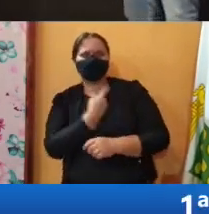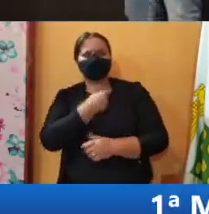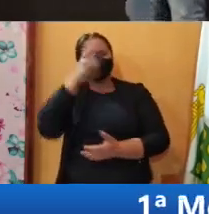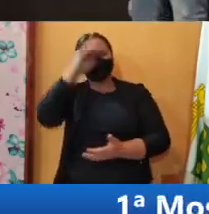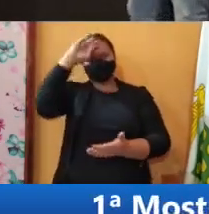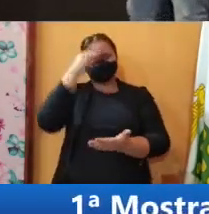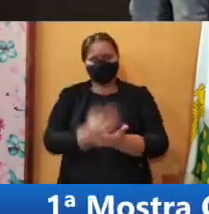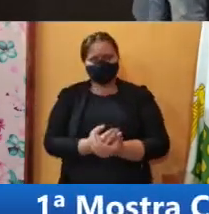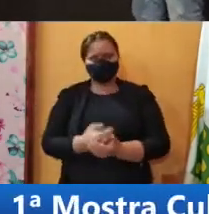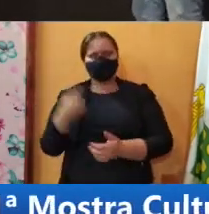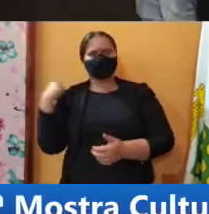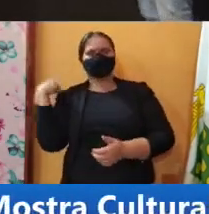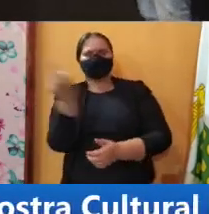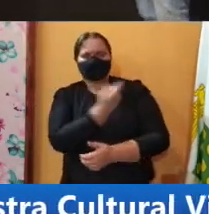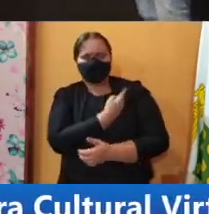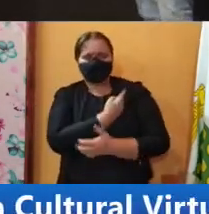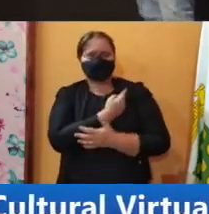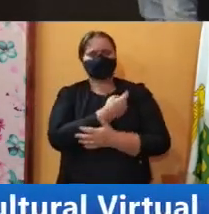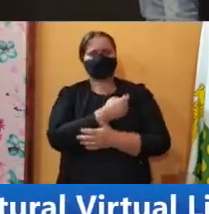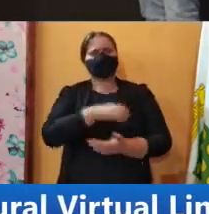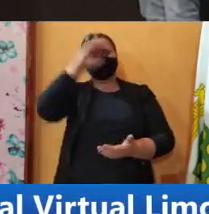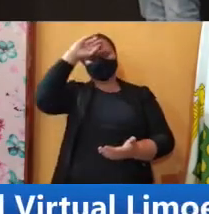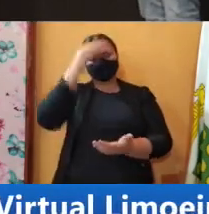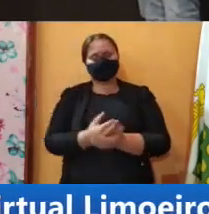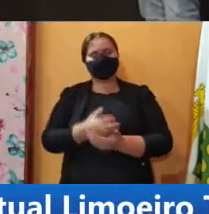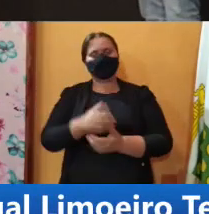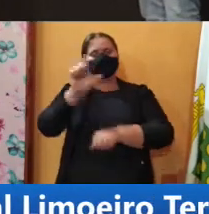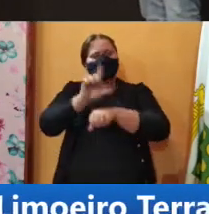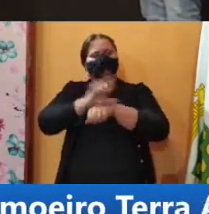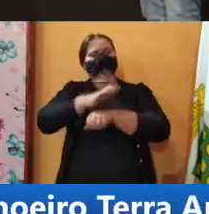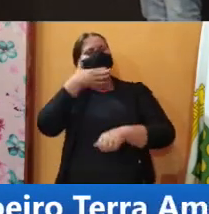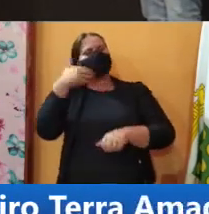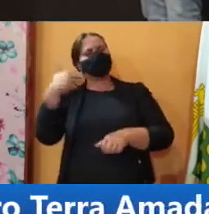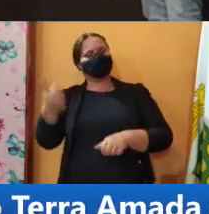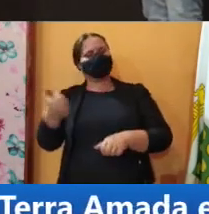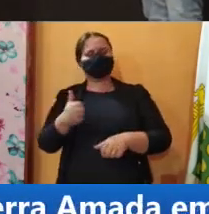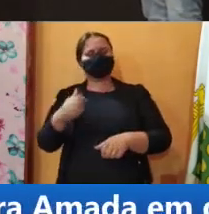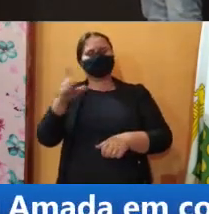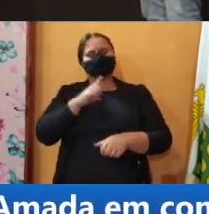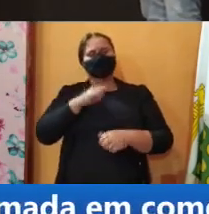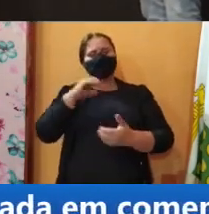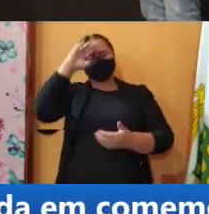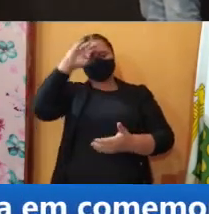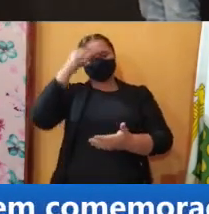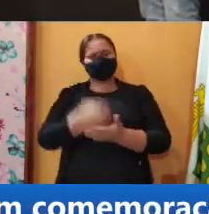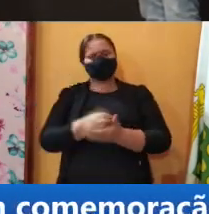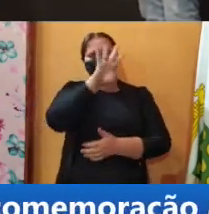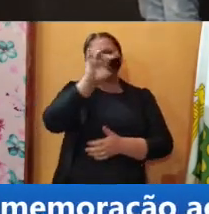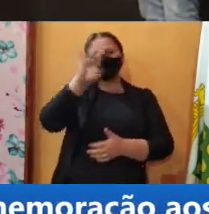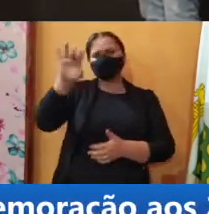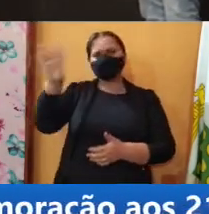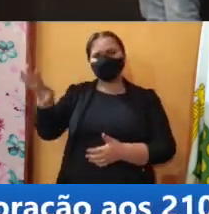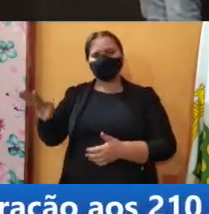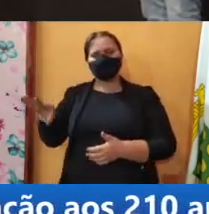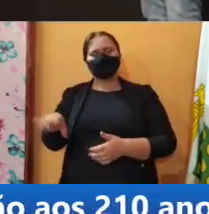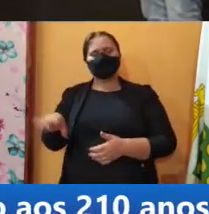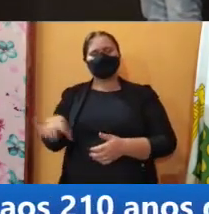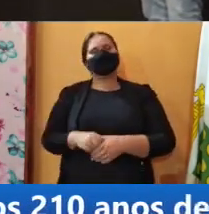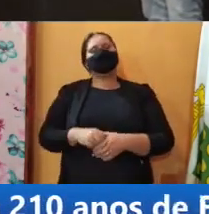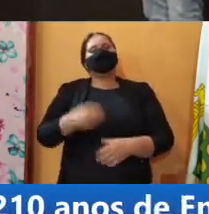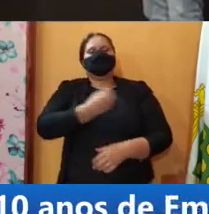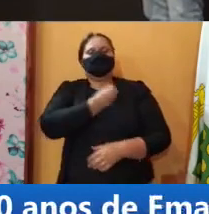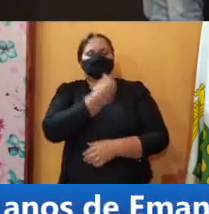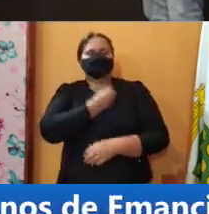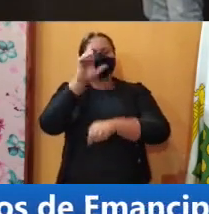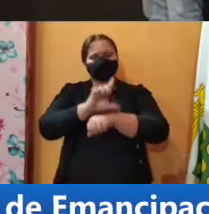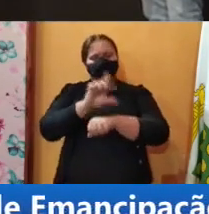em vocês, nós acreditamos num Limoeiro melhor, nós acreditamos em cada um. Então, viva Limoeiro, viva